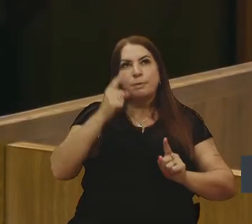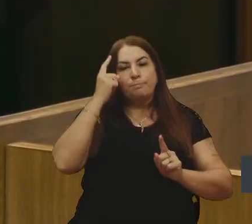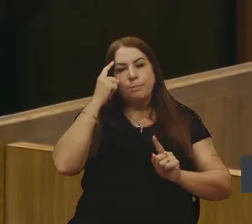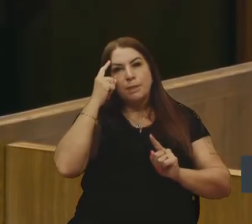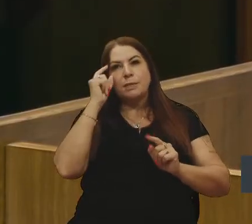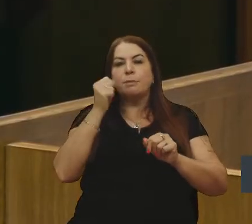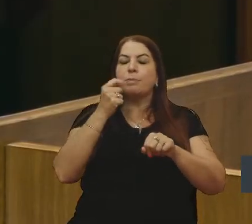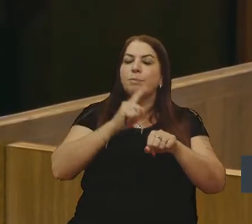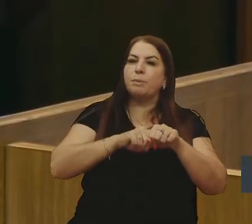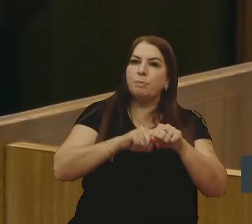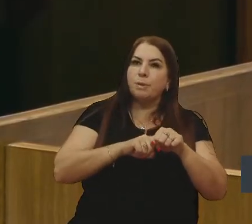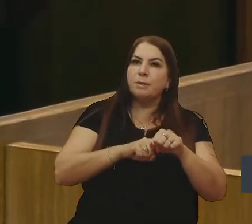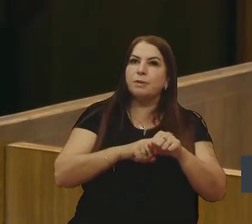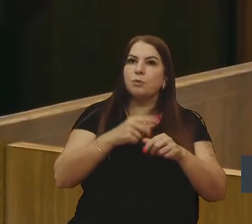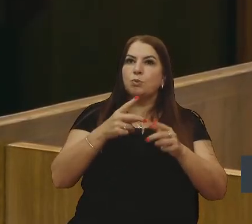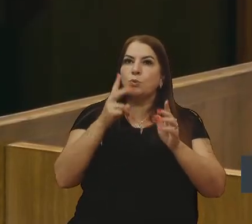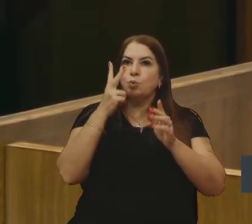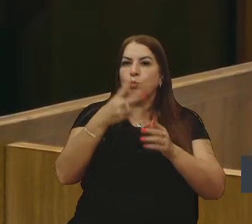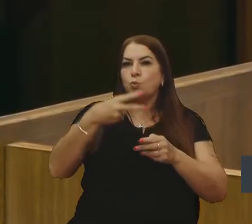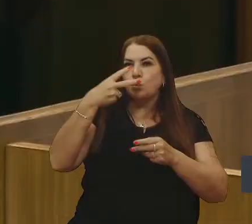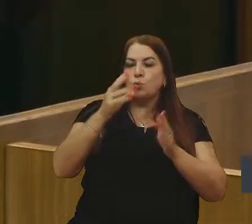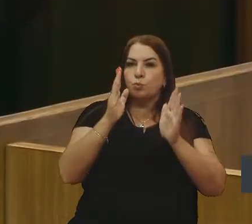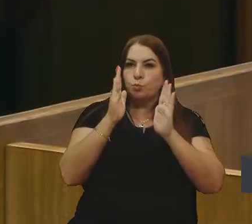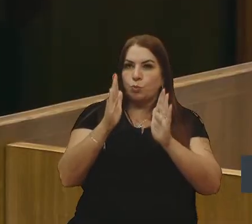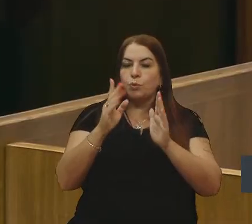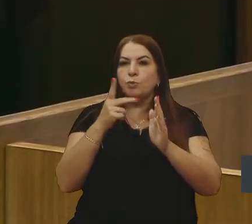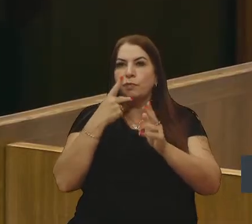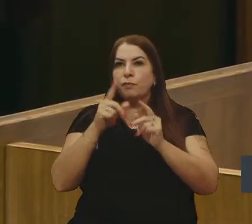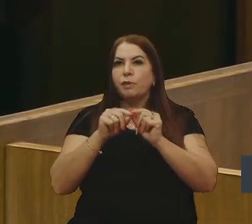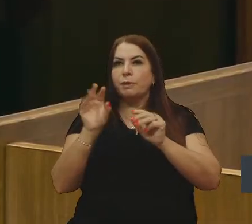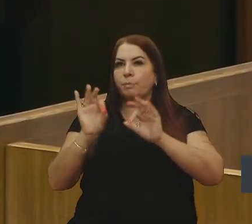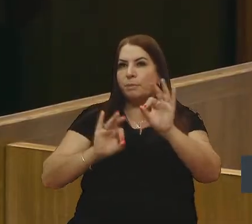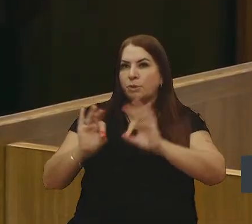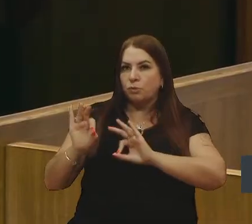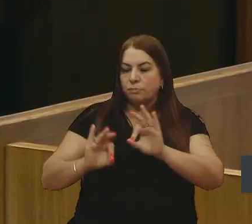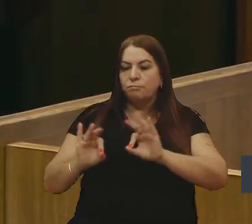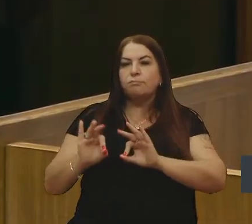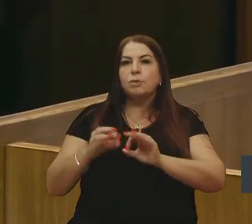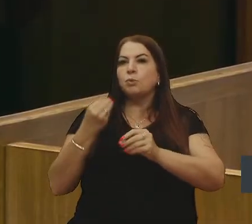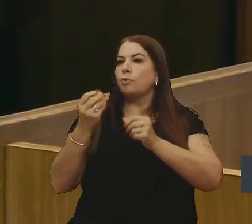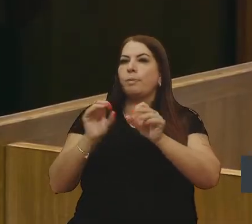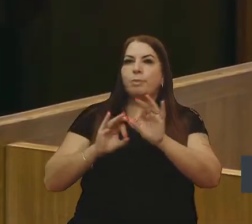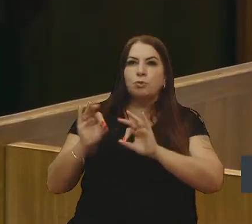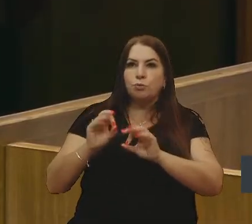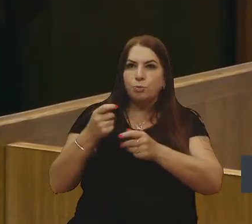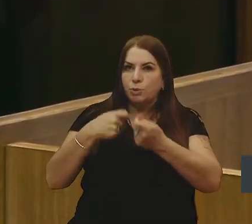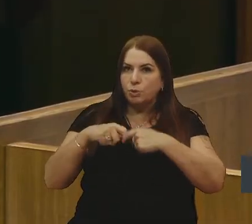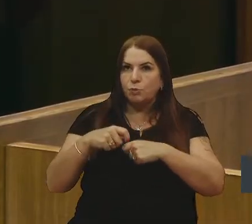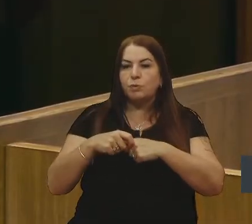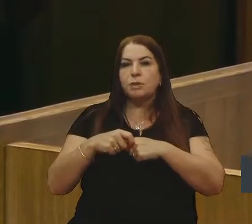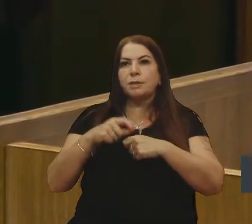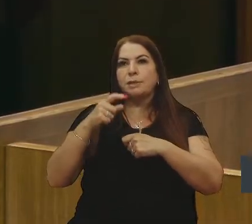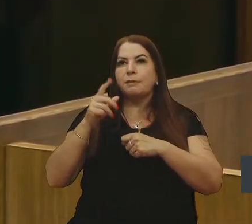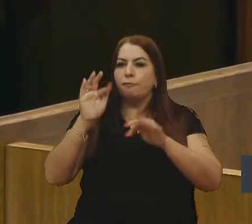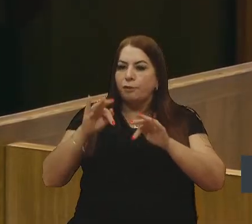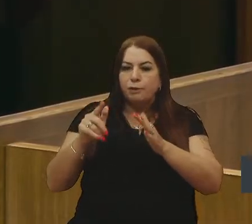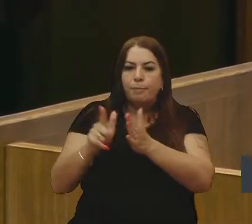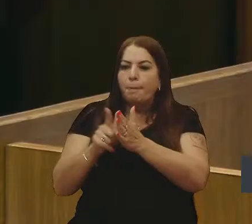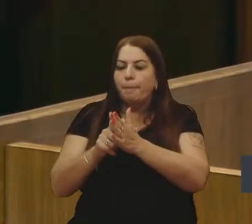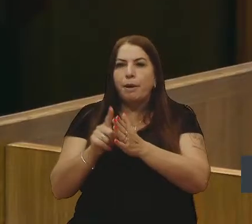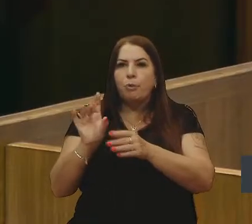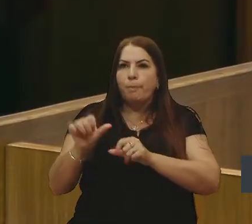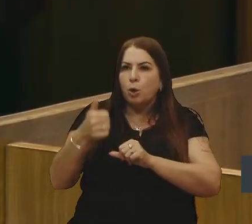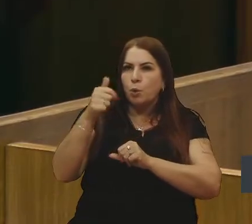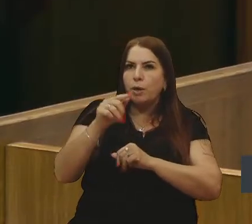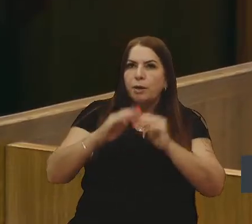primeiro momento. Segundo módulo, nós vamos abordar planejamento, né? Como se planeja um negócio e tira a ideia do papel ou aperfeiçoa ela